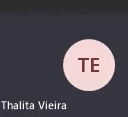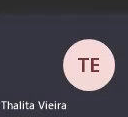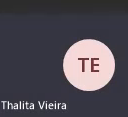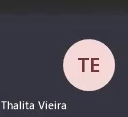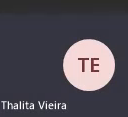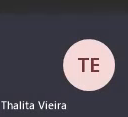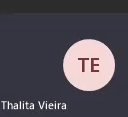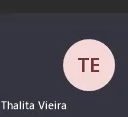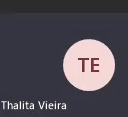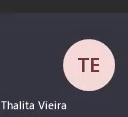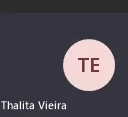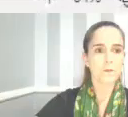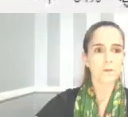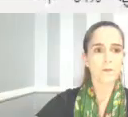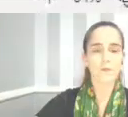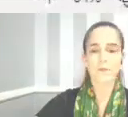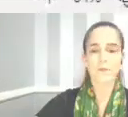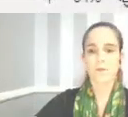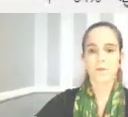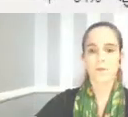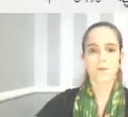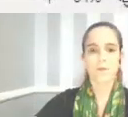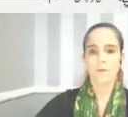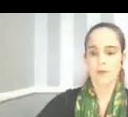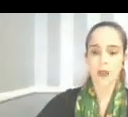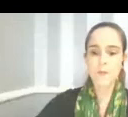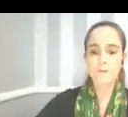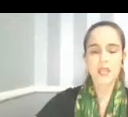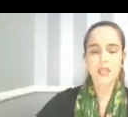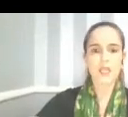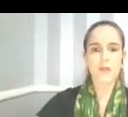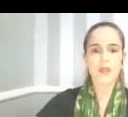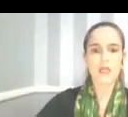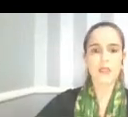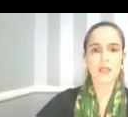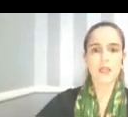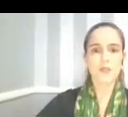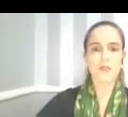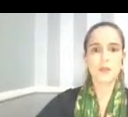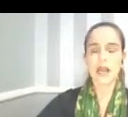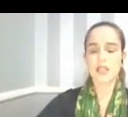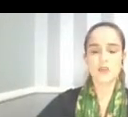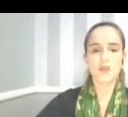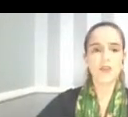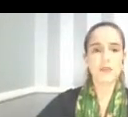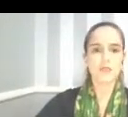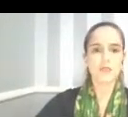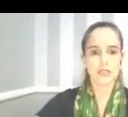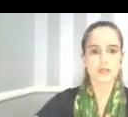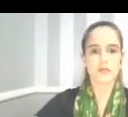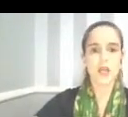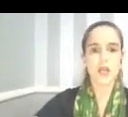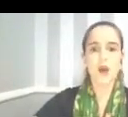das hemorragias é essa. Tá? Então, aqui tem tudo explicadinho o que eu falei